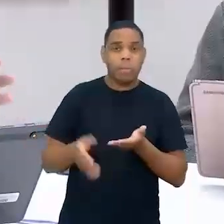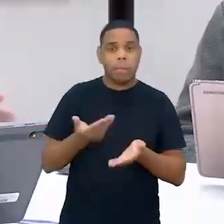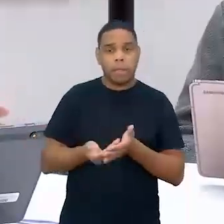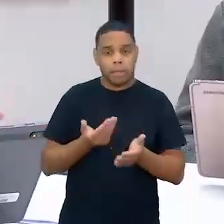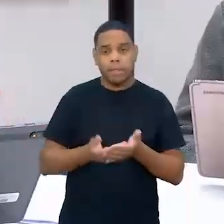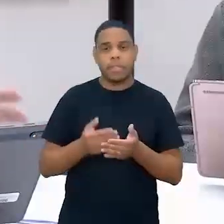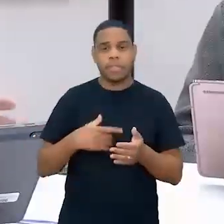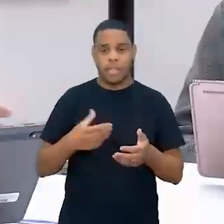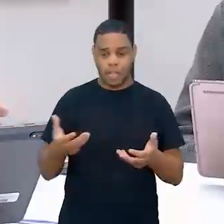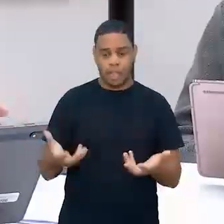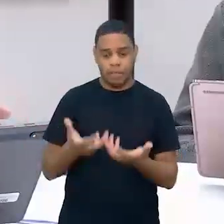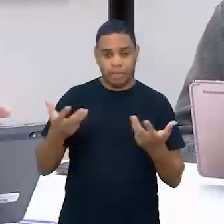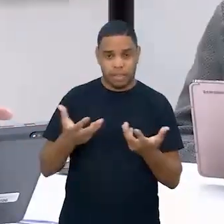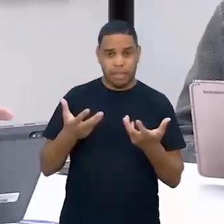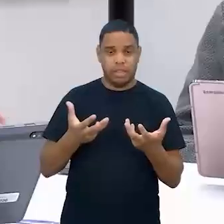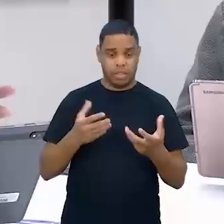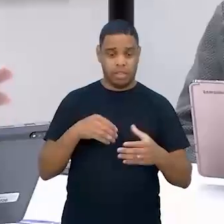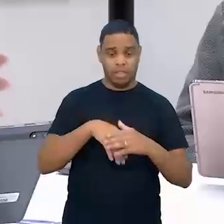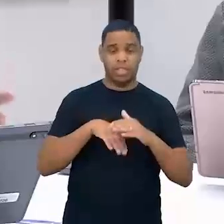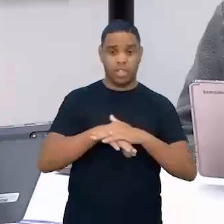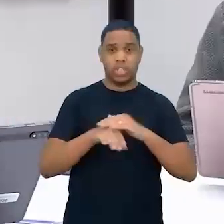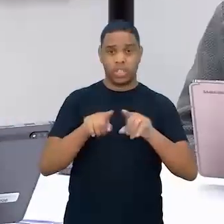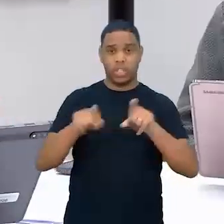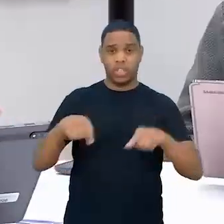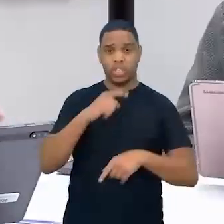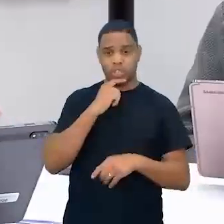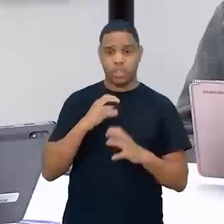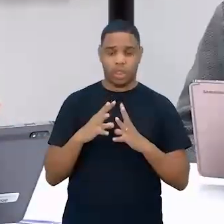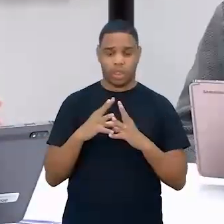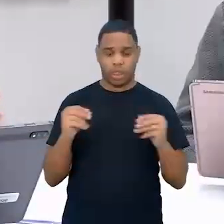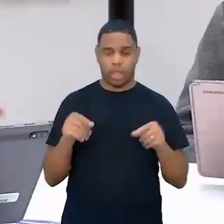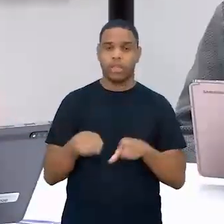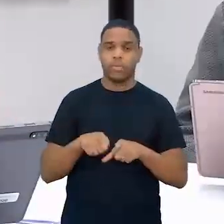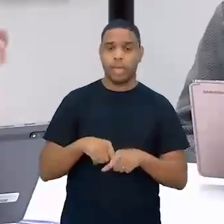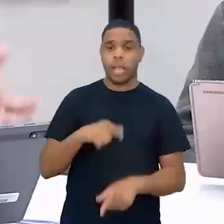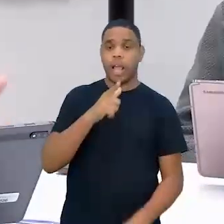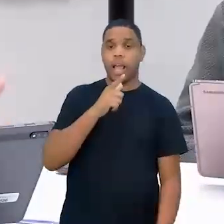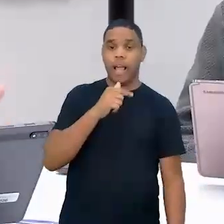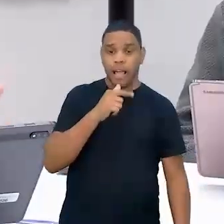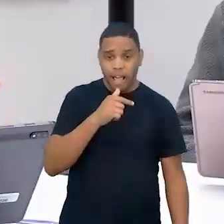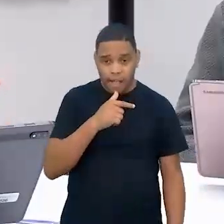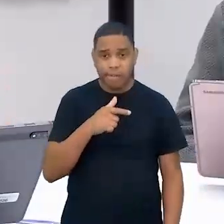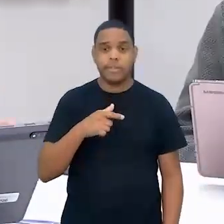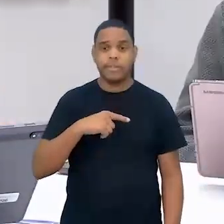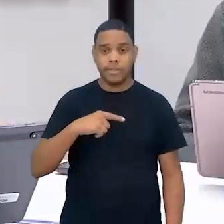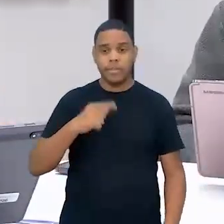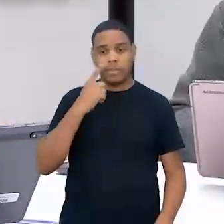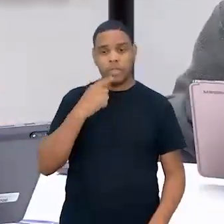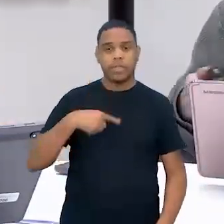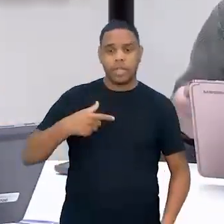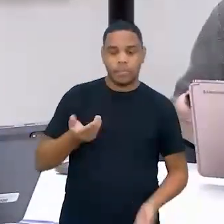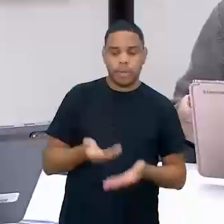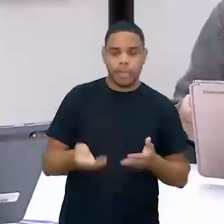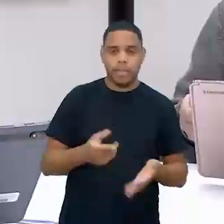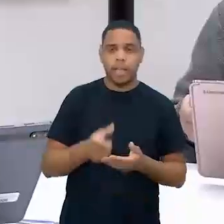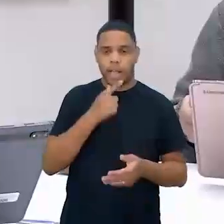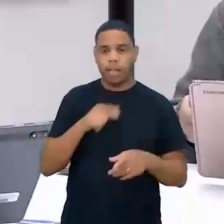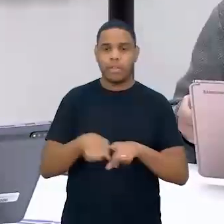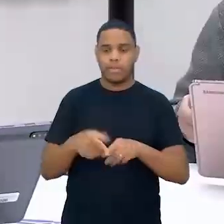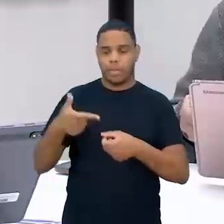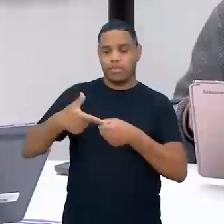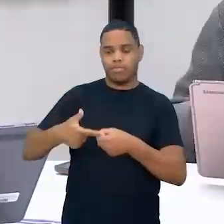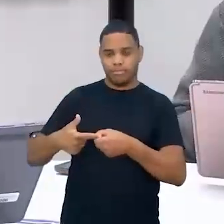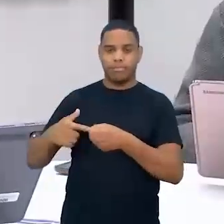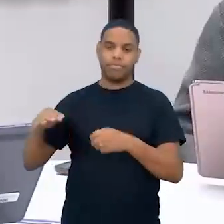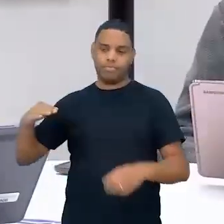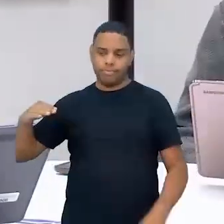exemplo, daquela alface que estragou na geladeira. A gente está falando da água que foi desperdiçada na produção daquela alface, na gasolina do